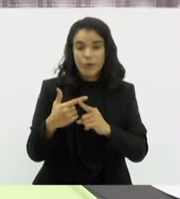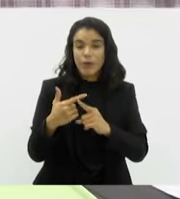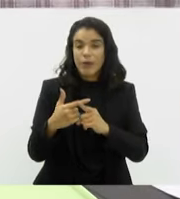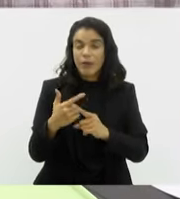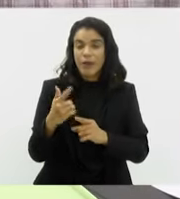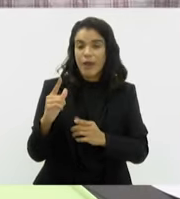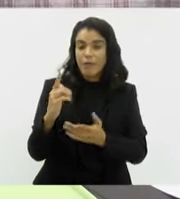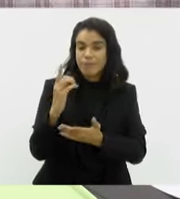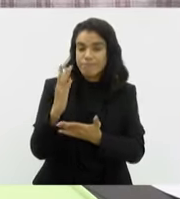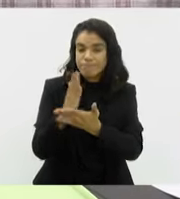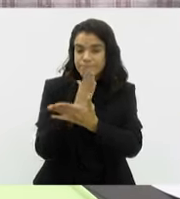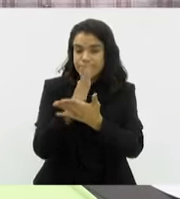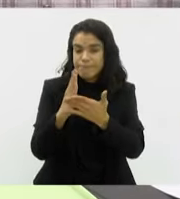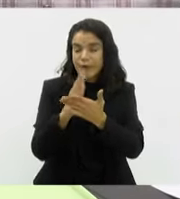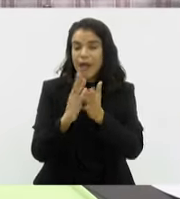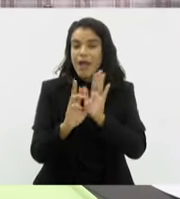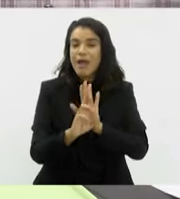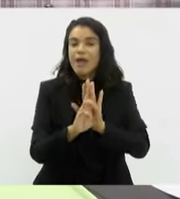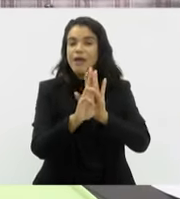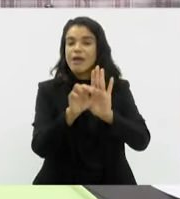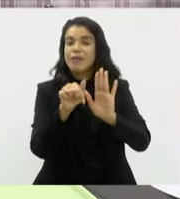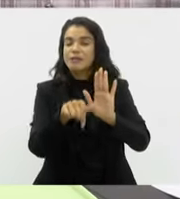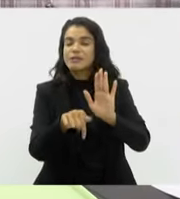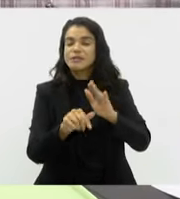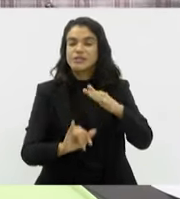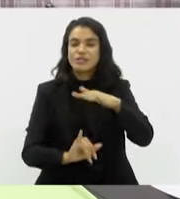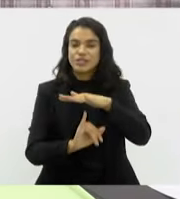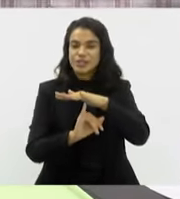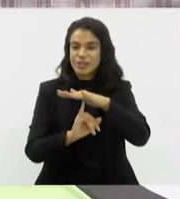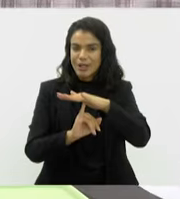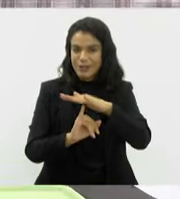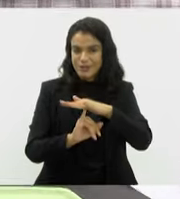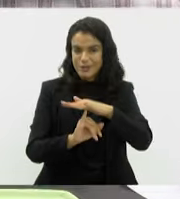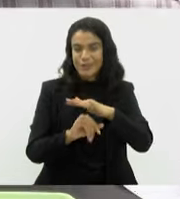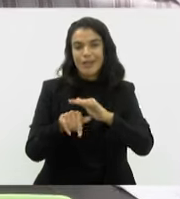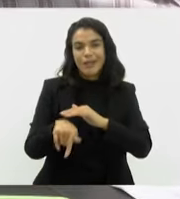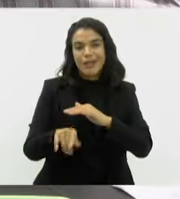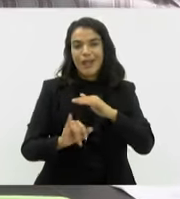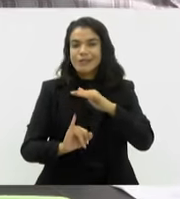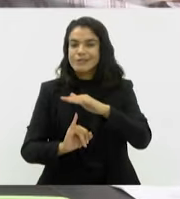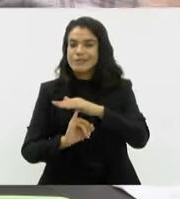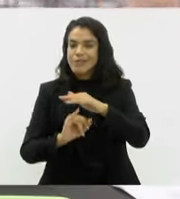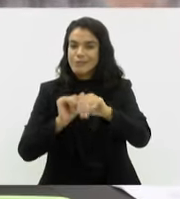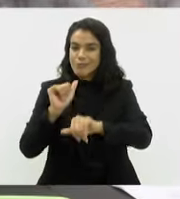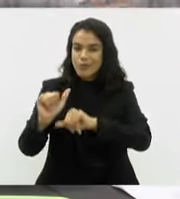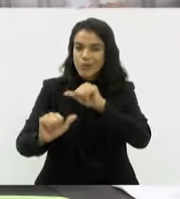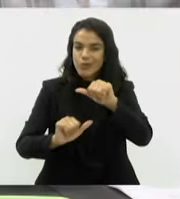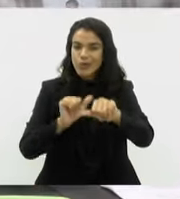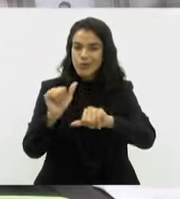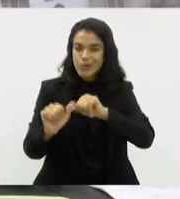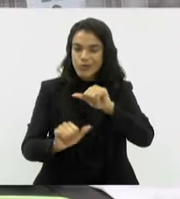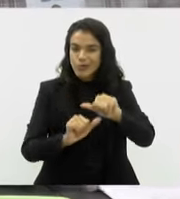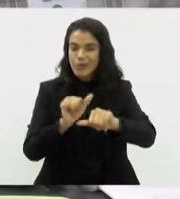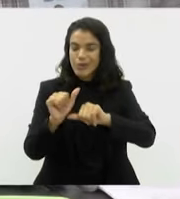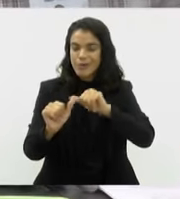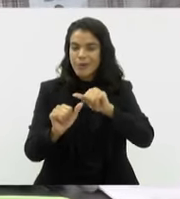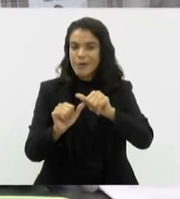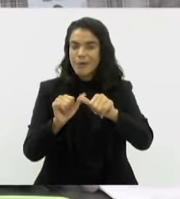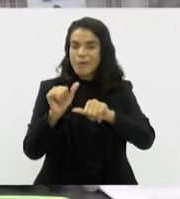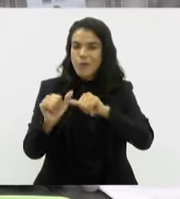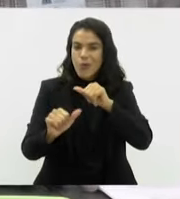vezes, esses representantes são de entidades, e as entidades mudam, e as pessoas, as entidades, quer dizer,